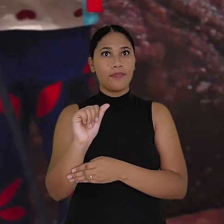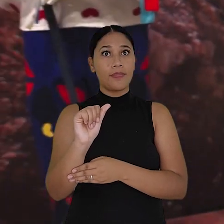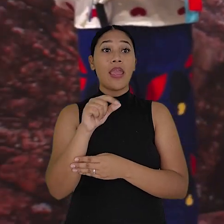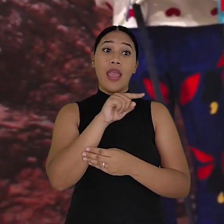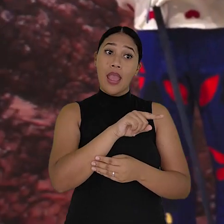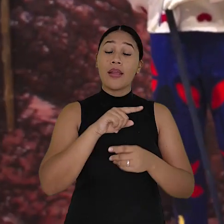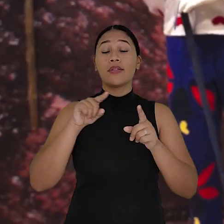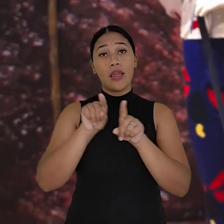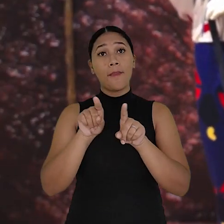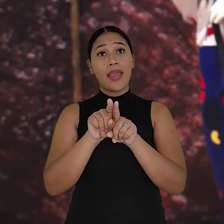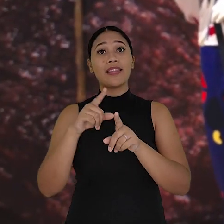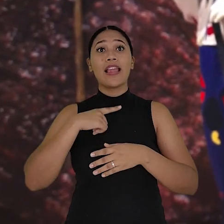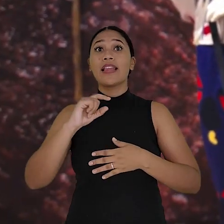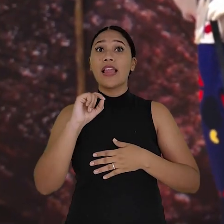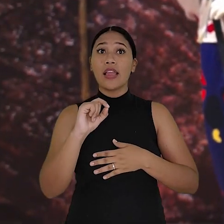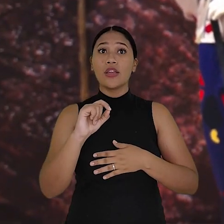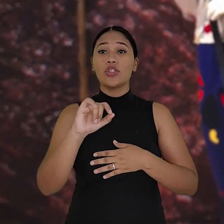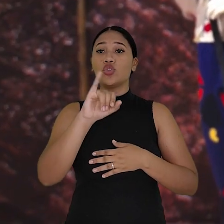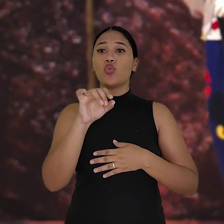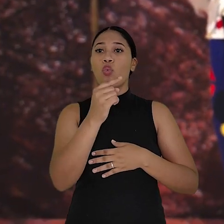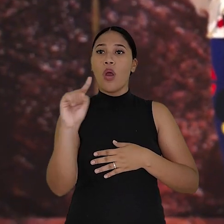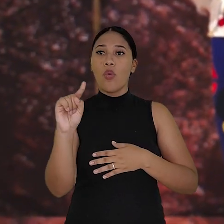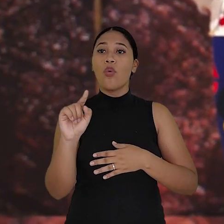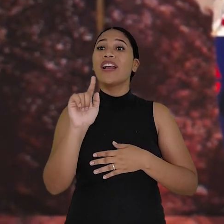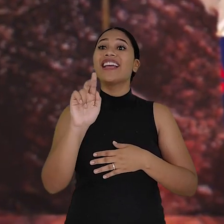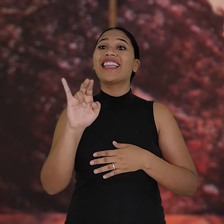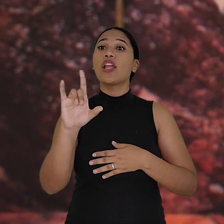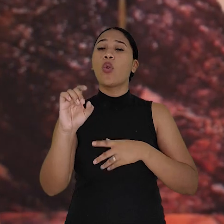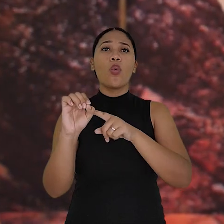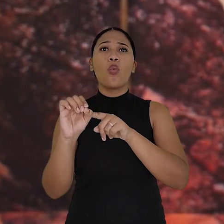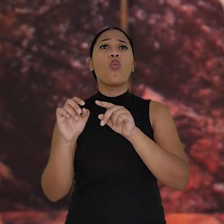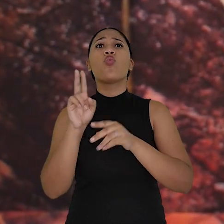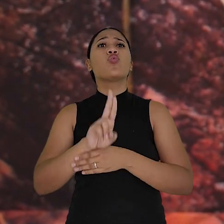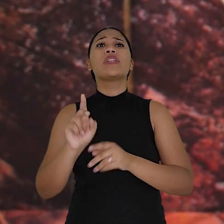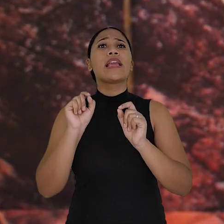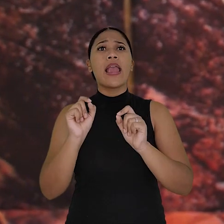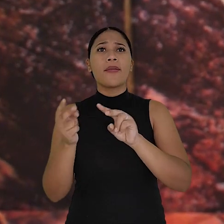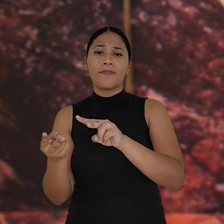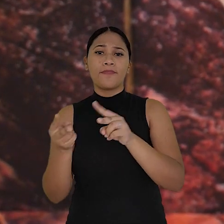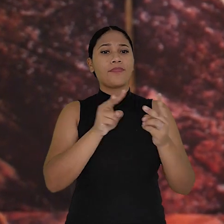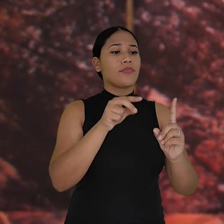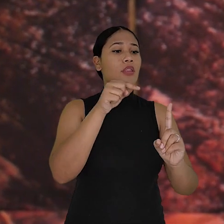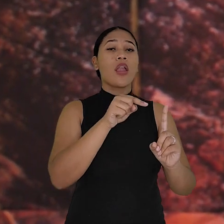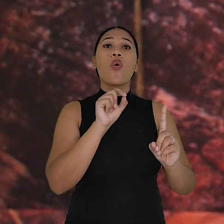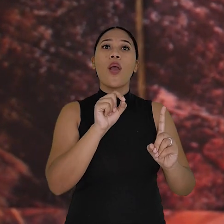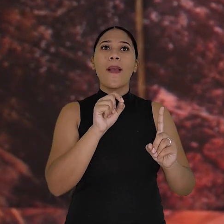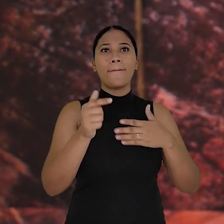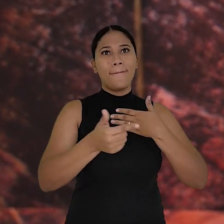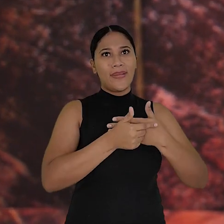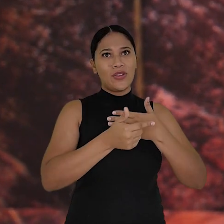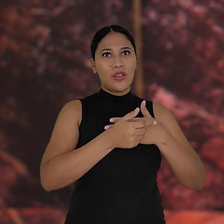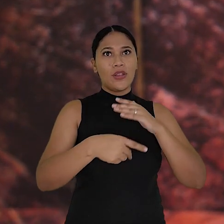figura. Aqui a gente tem o João Grilo. Quem que ele usa para o João Grilo? Ele usa